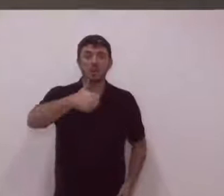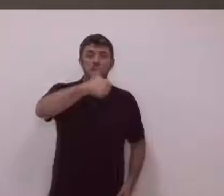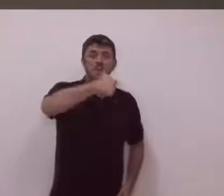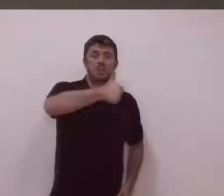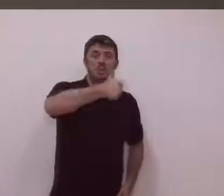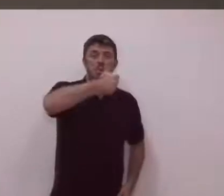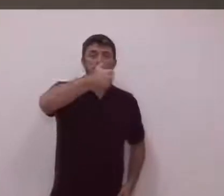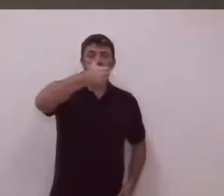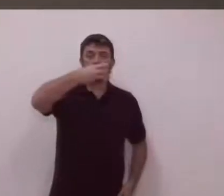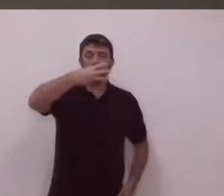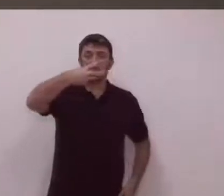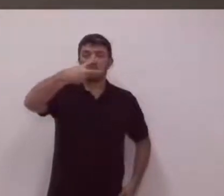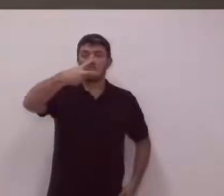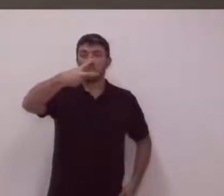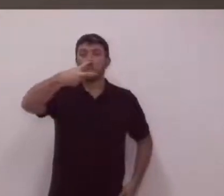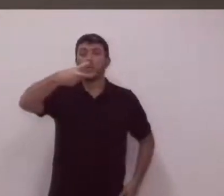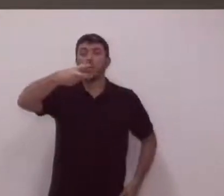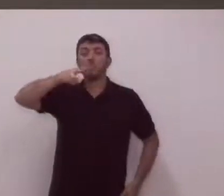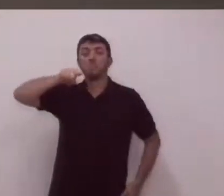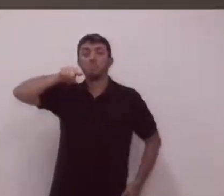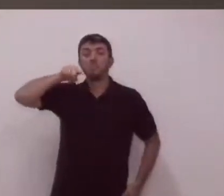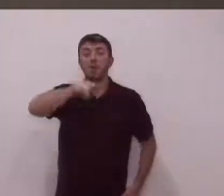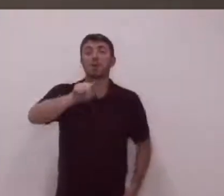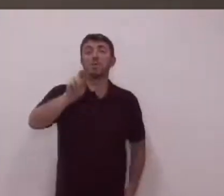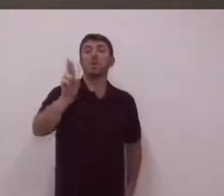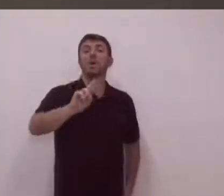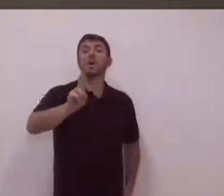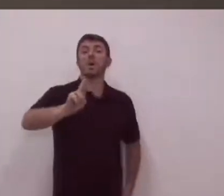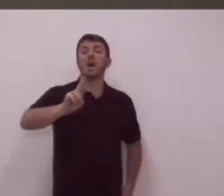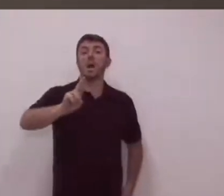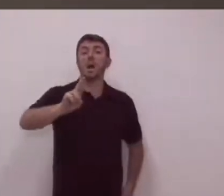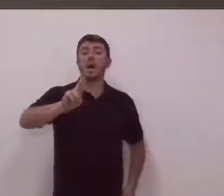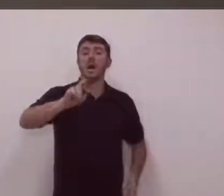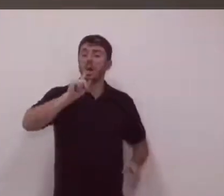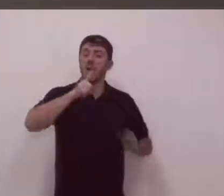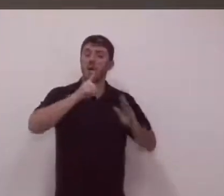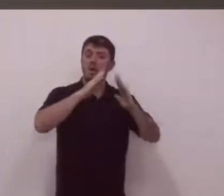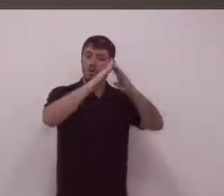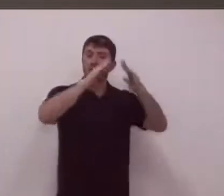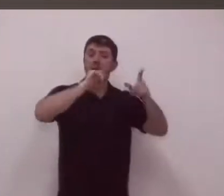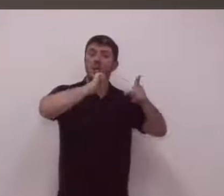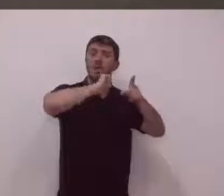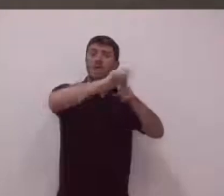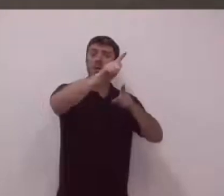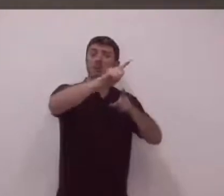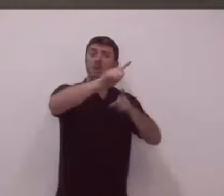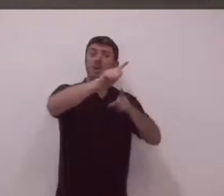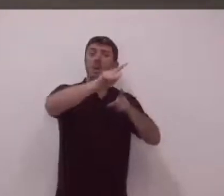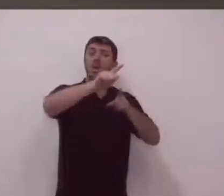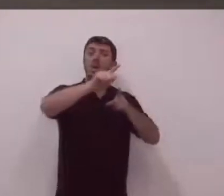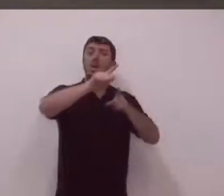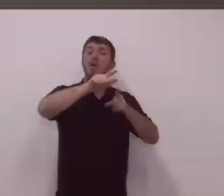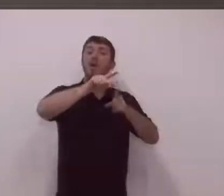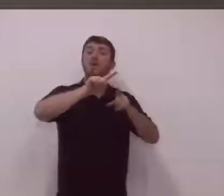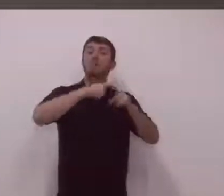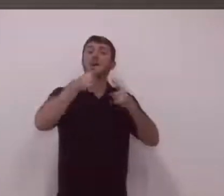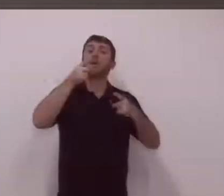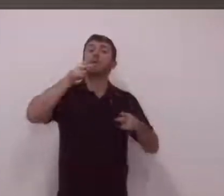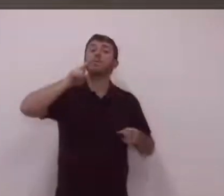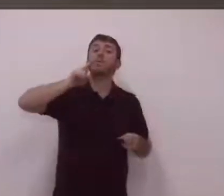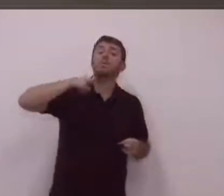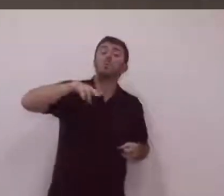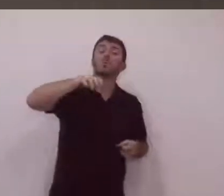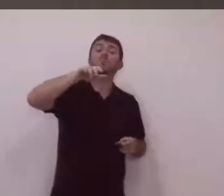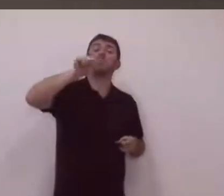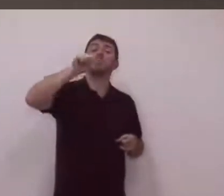de um aluguel que nunca foi utilizado se o dinheiro fosse de vocês vocês gastariam?